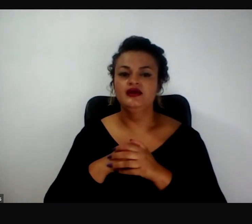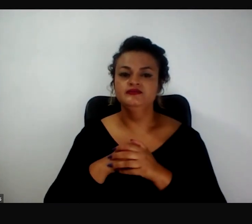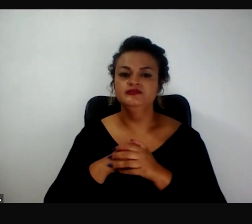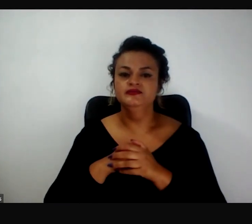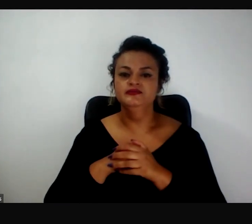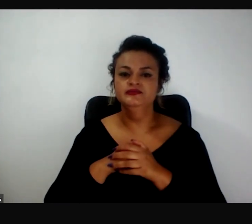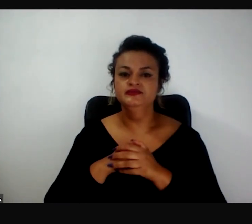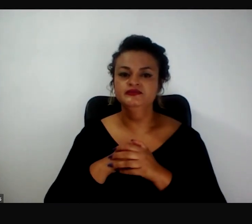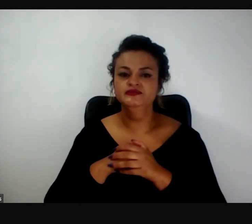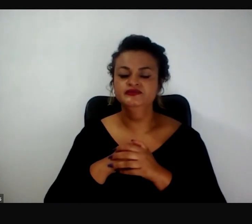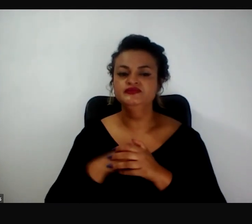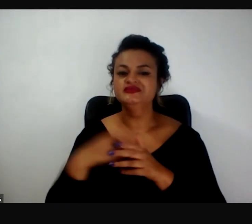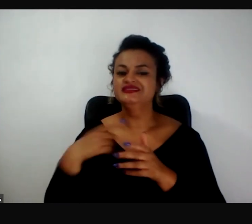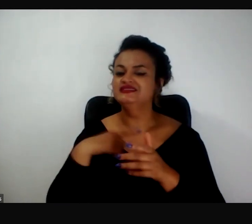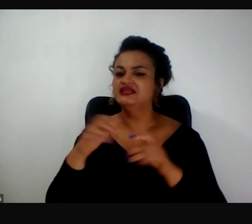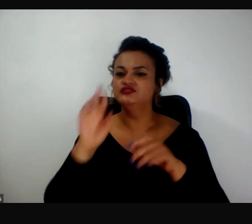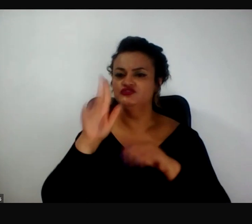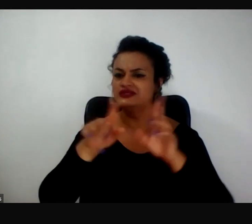dos diferentes